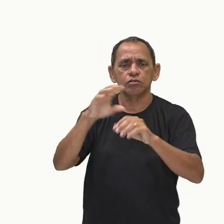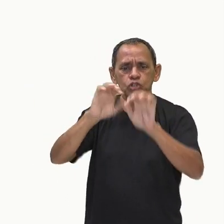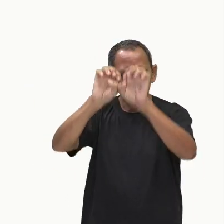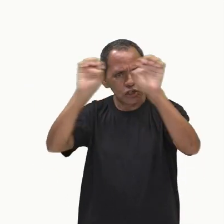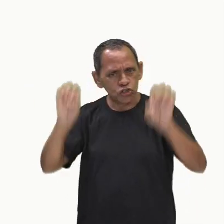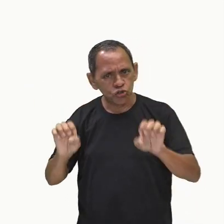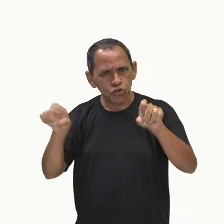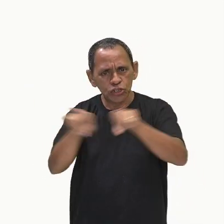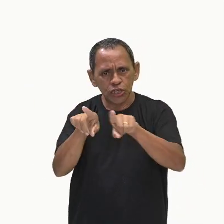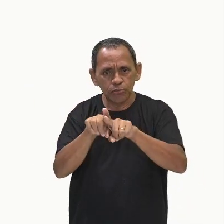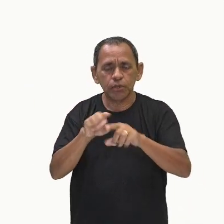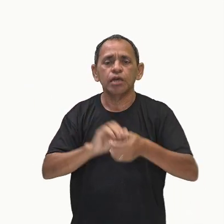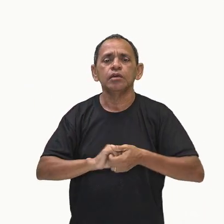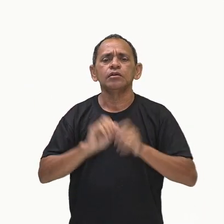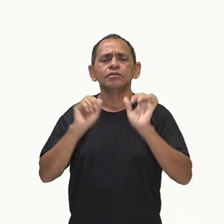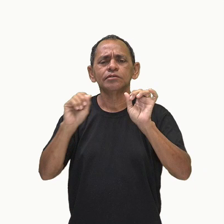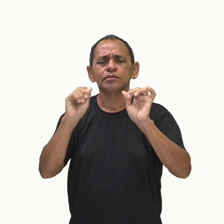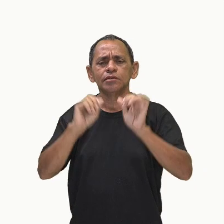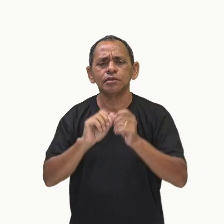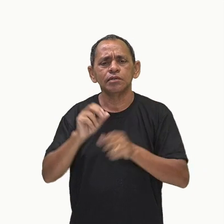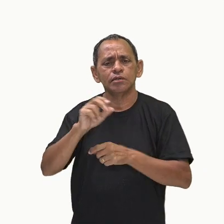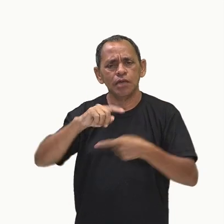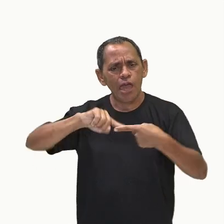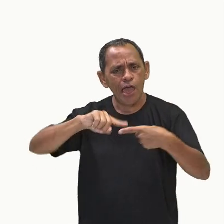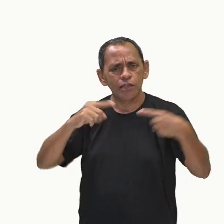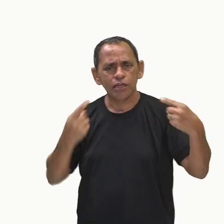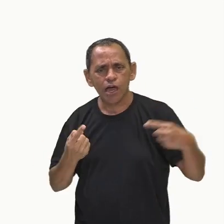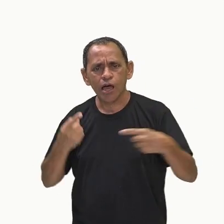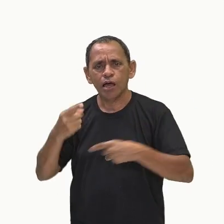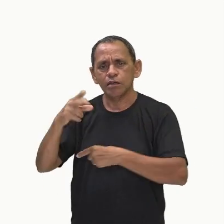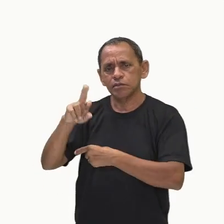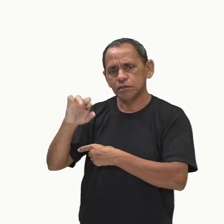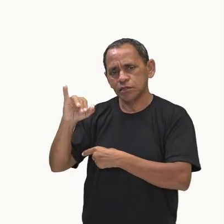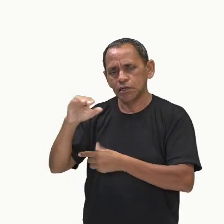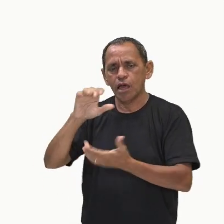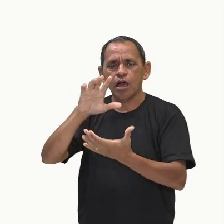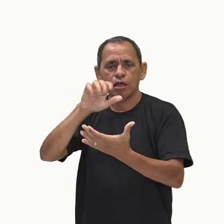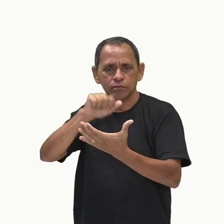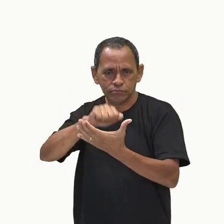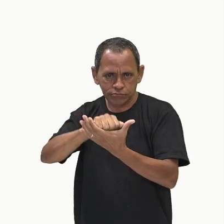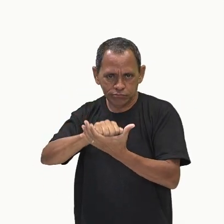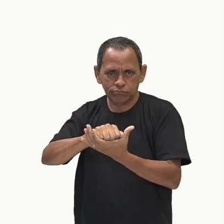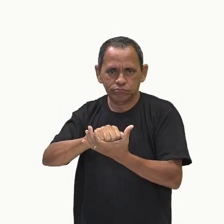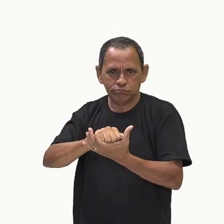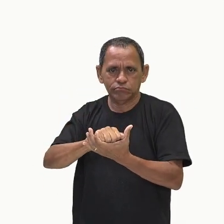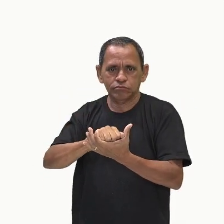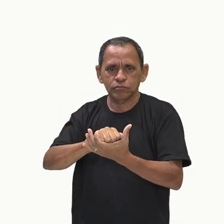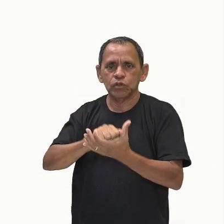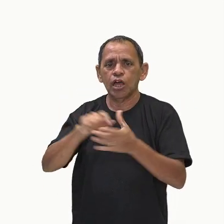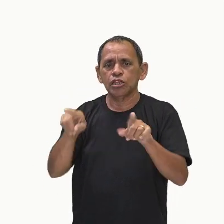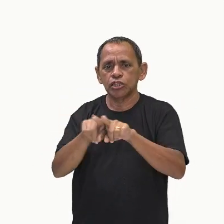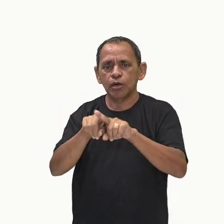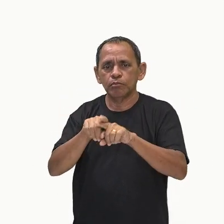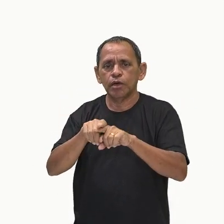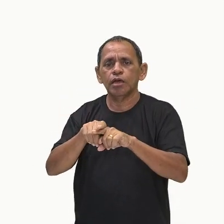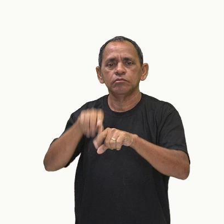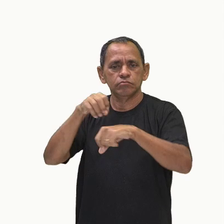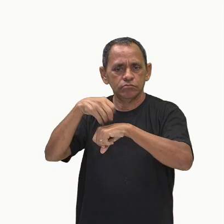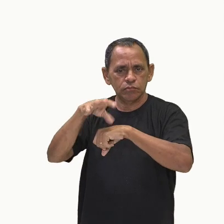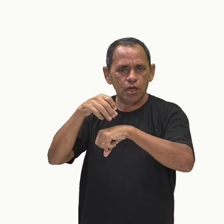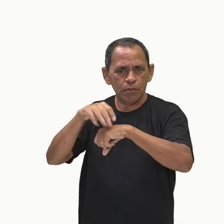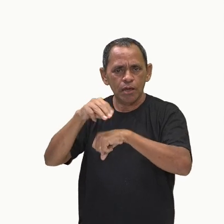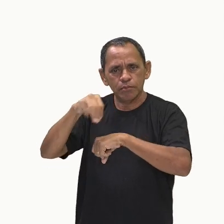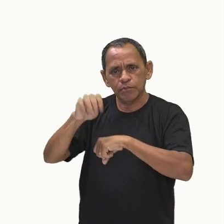aqui, que são o RNA ribossômico, o RNA mensageiro e